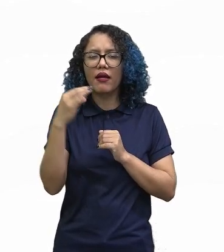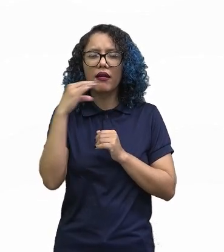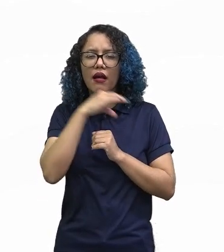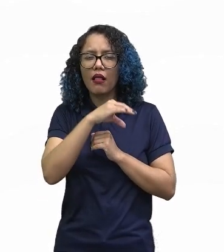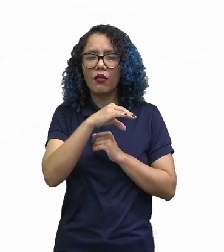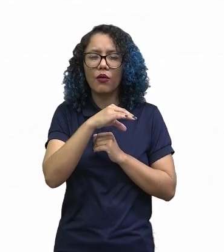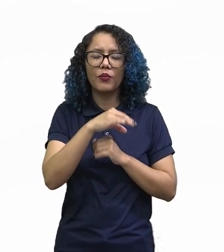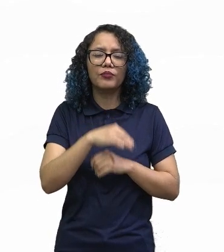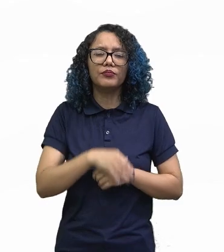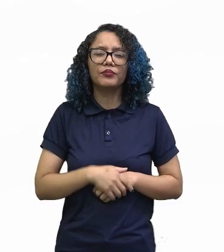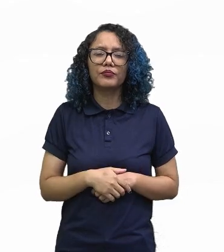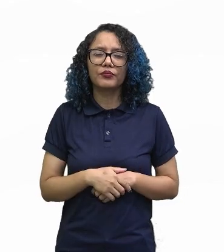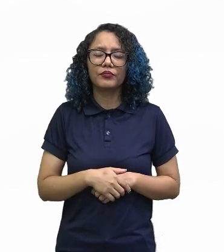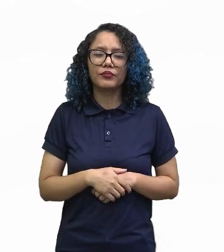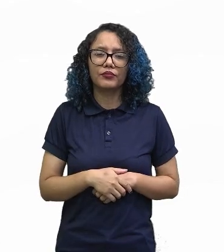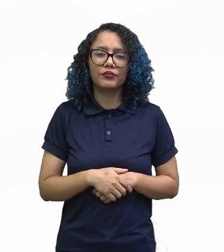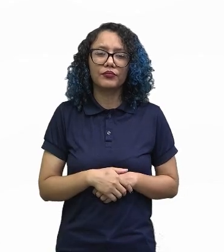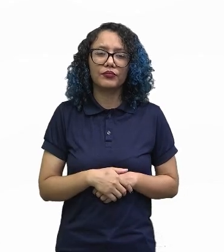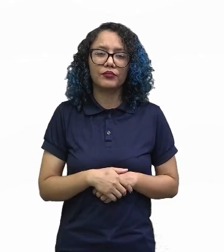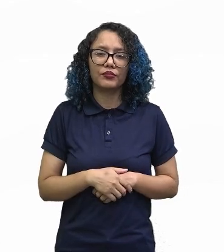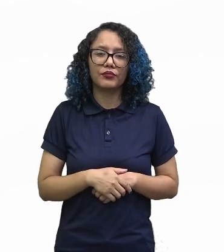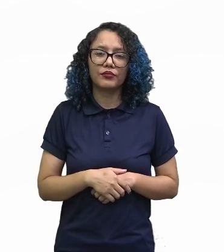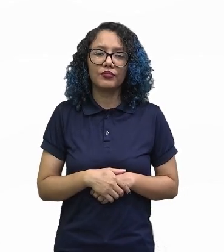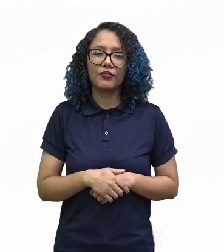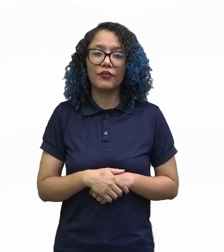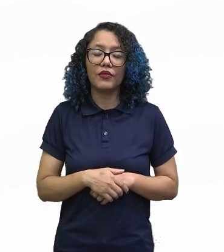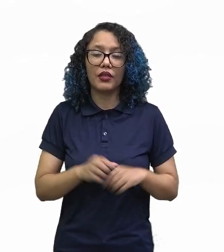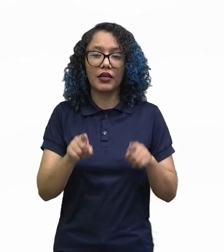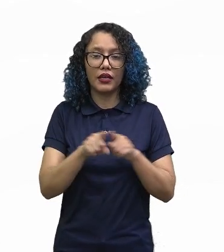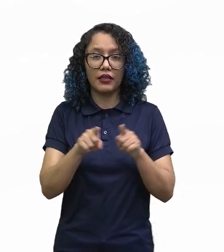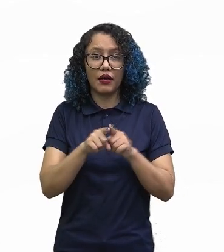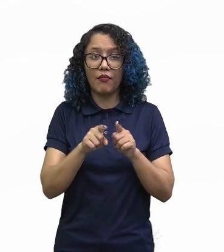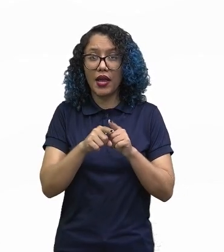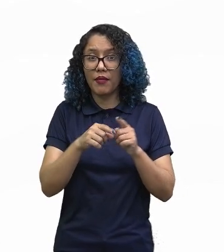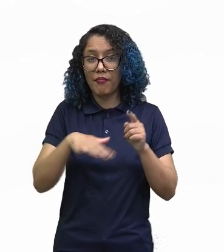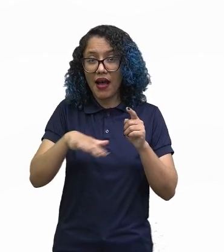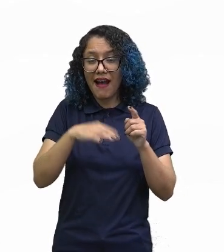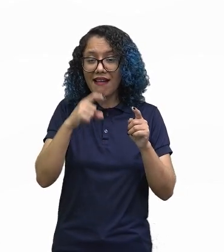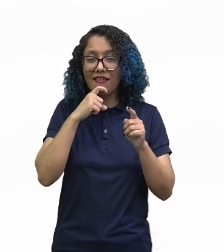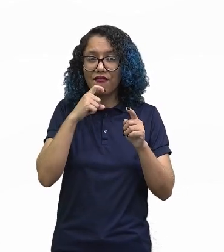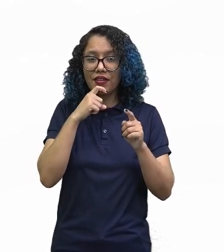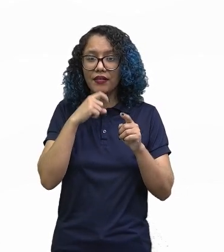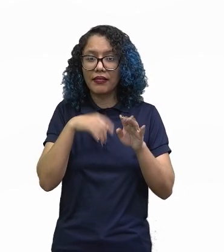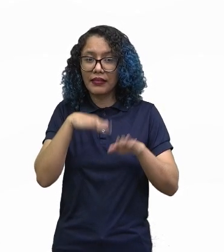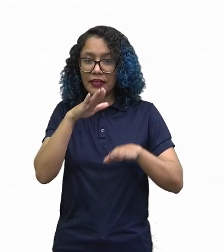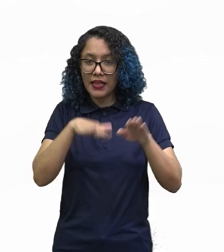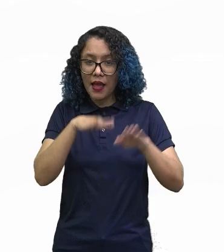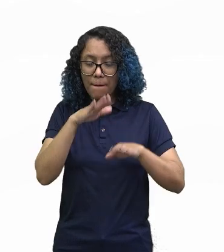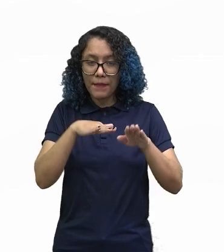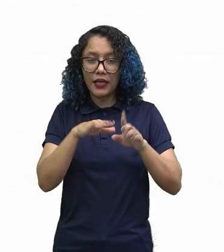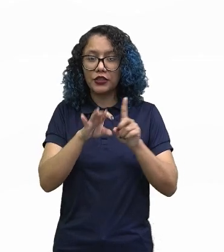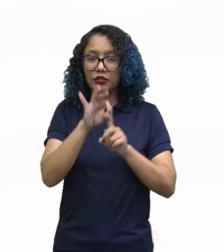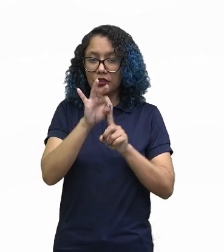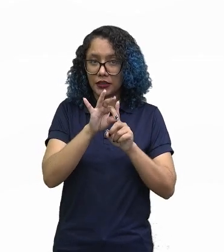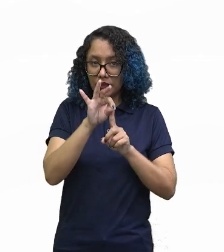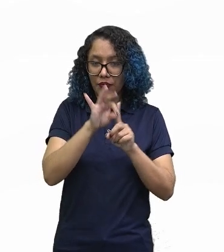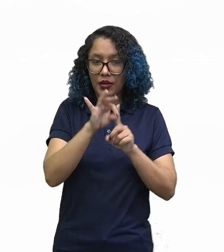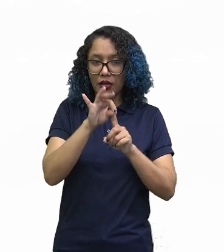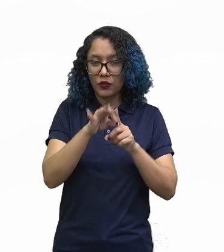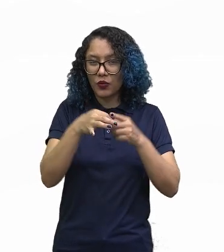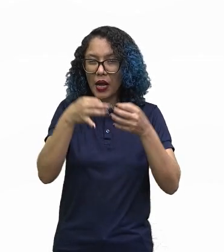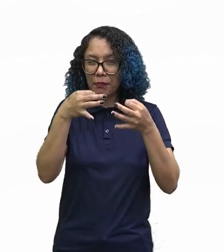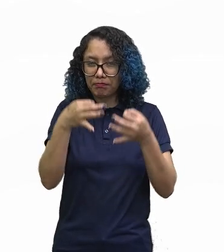fonte de aquecimento e a quantidade cedida à fonte de resfriamento são proporcionais às suas temperaturas absolutas. Então, a gente